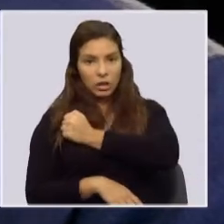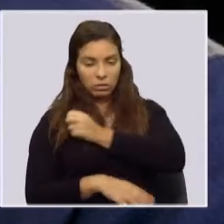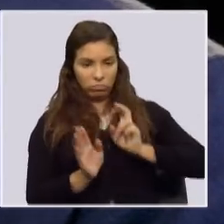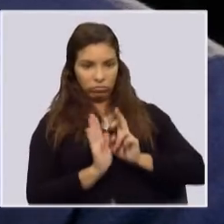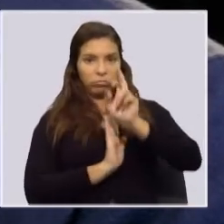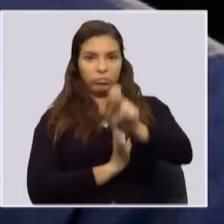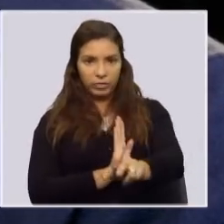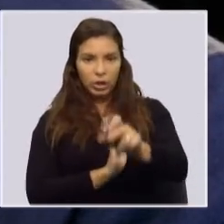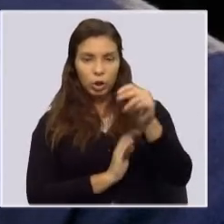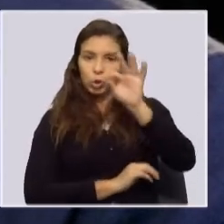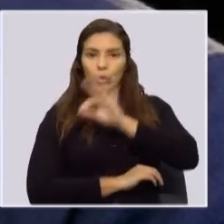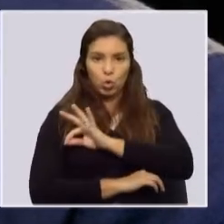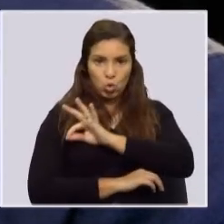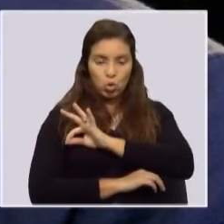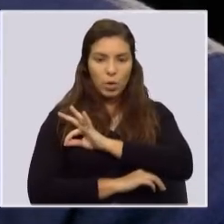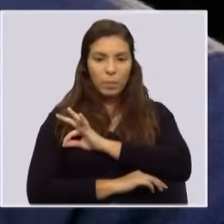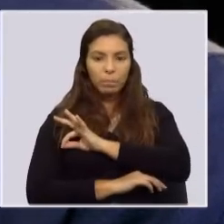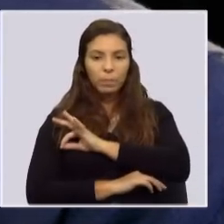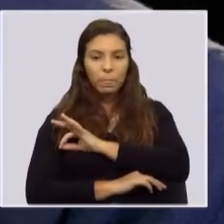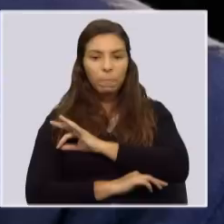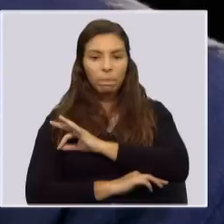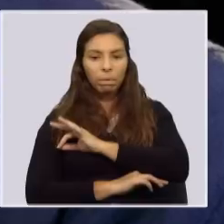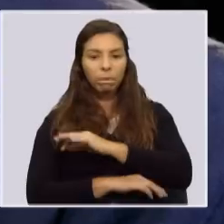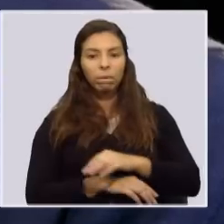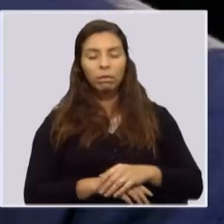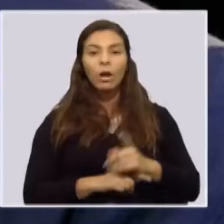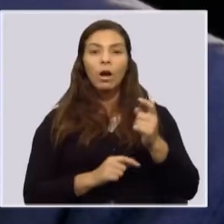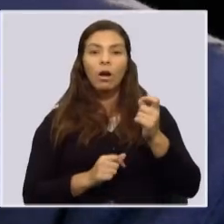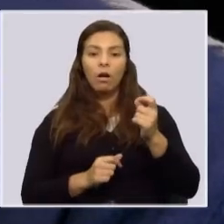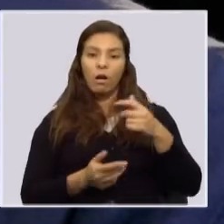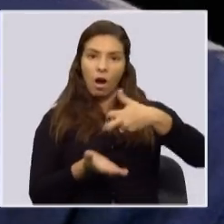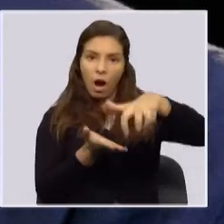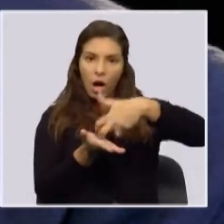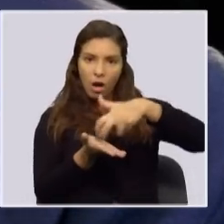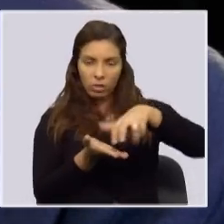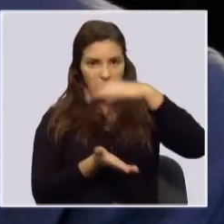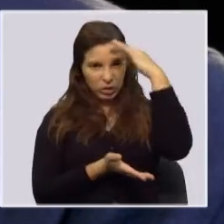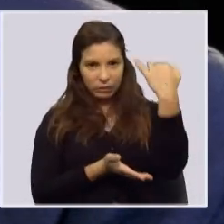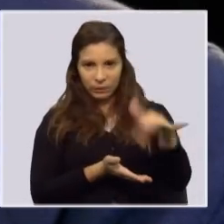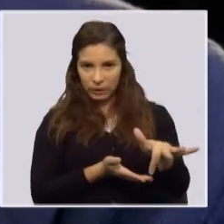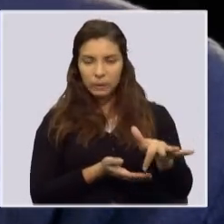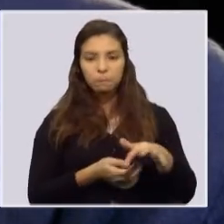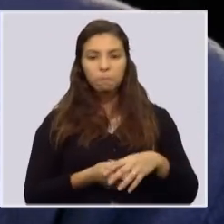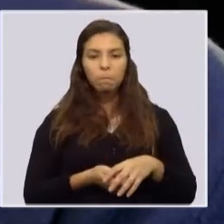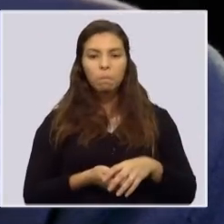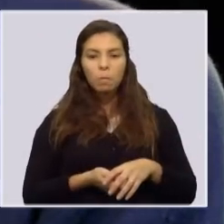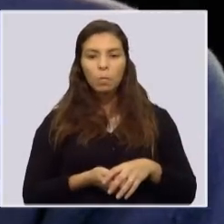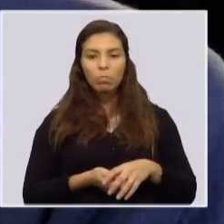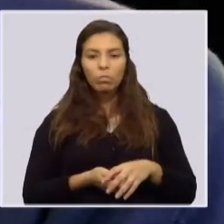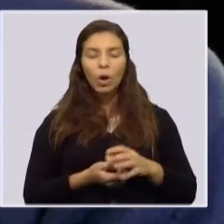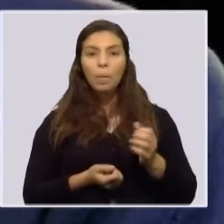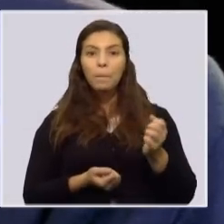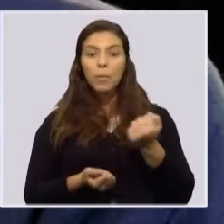desse senhor e esse senhor que tem mobilidade reduzida, não